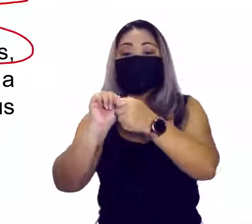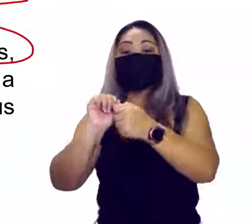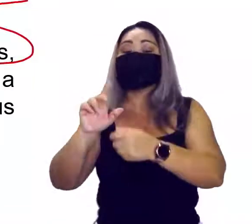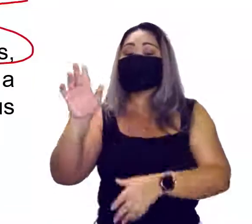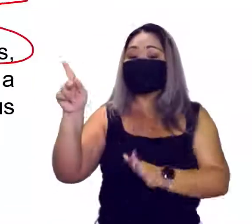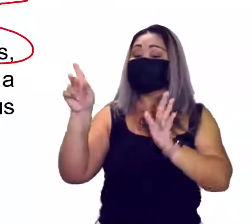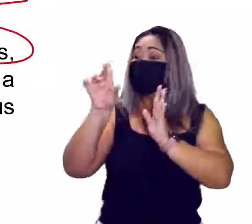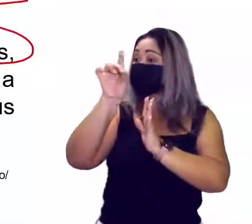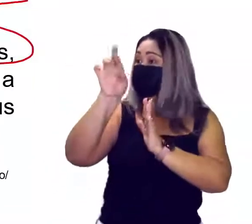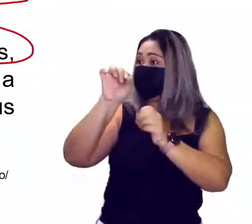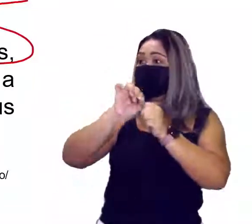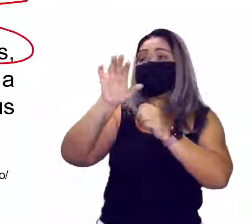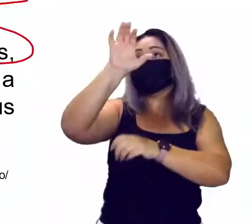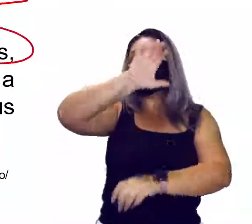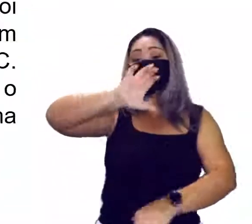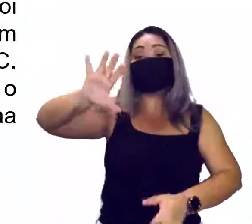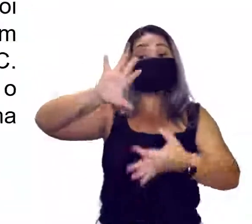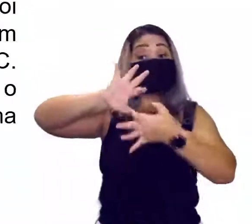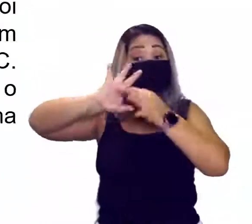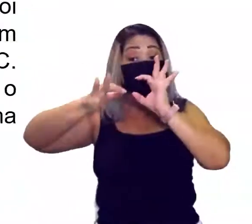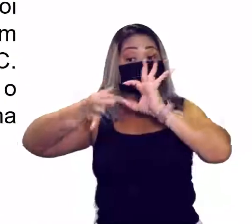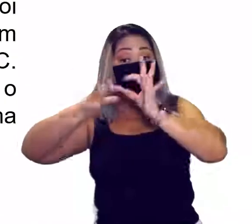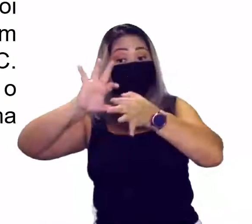né, das Olimpíadas.